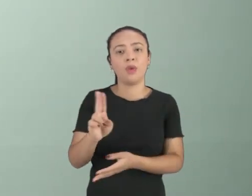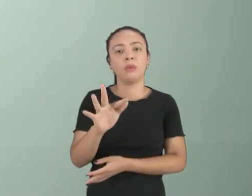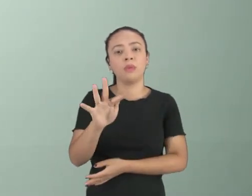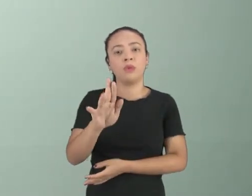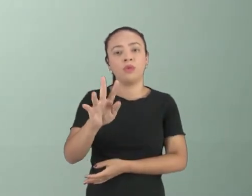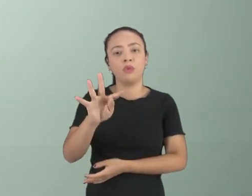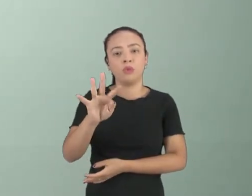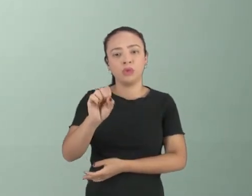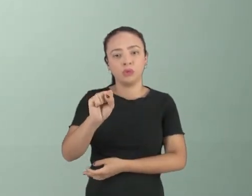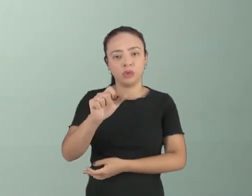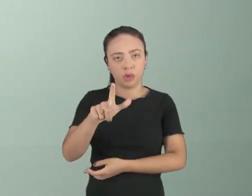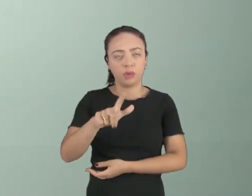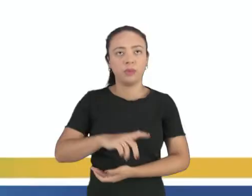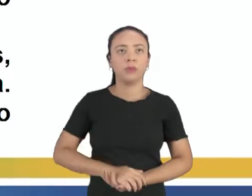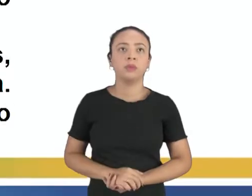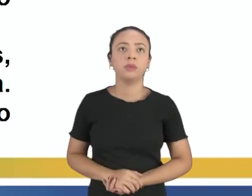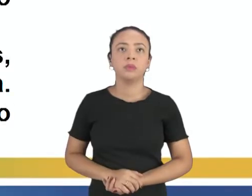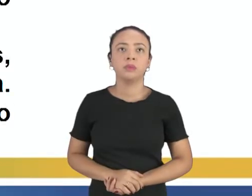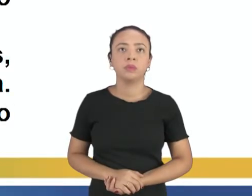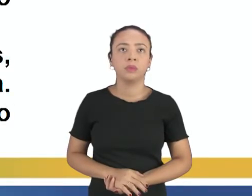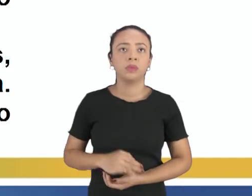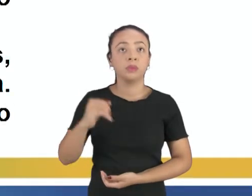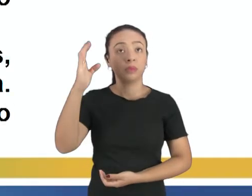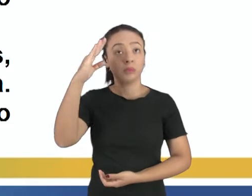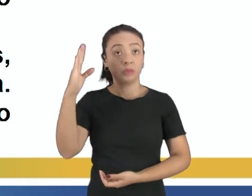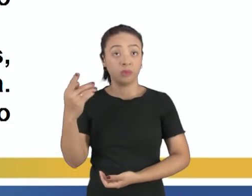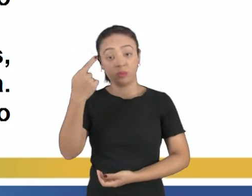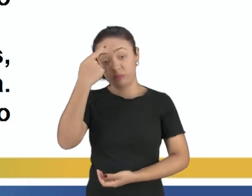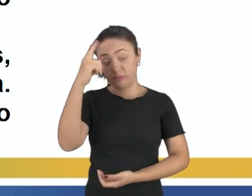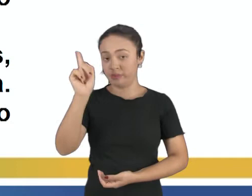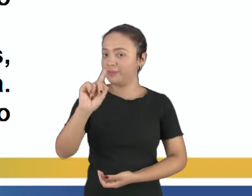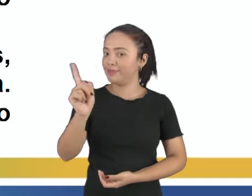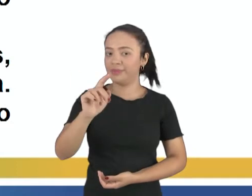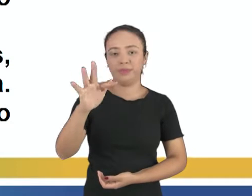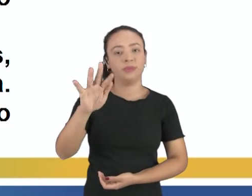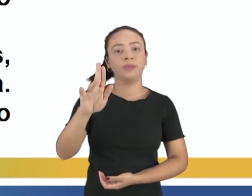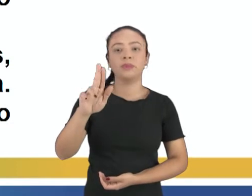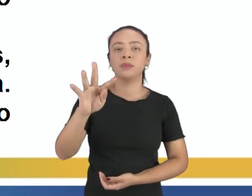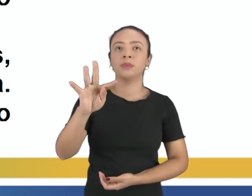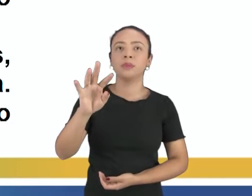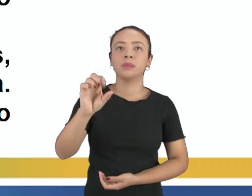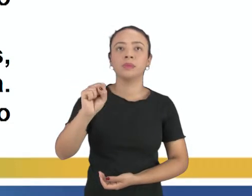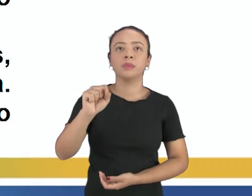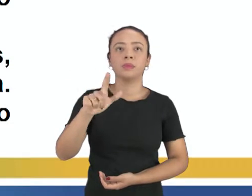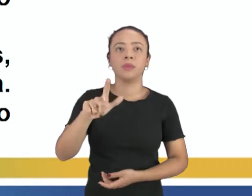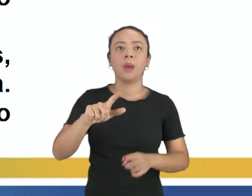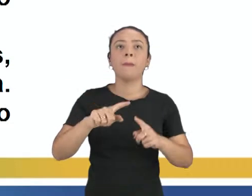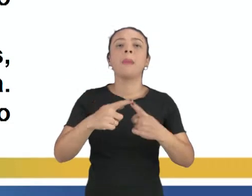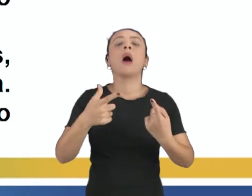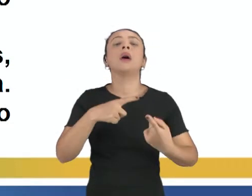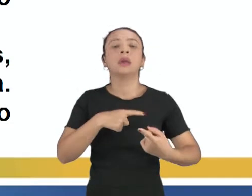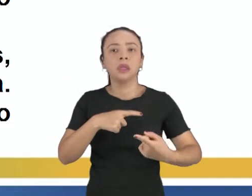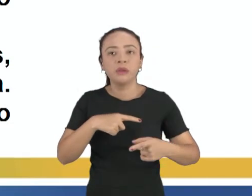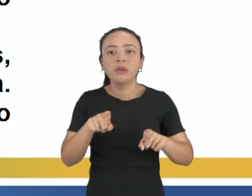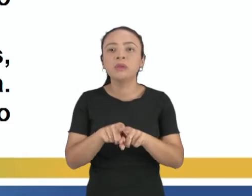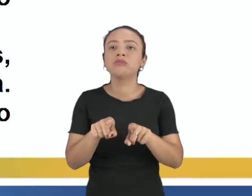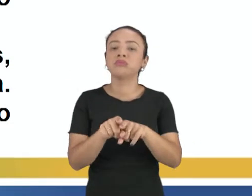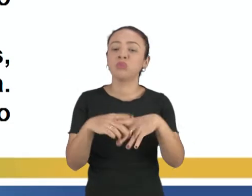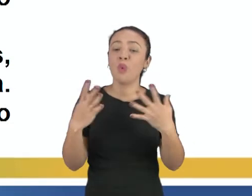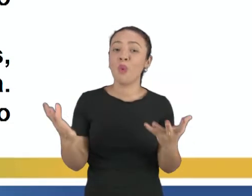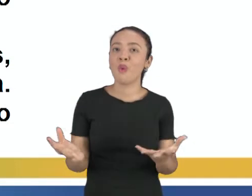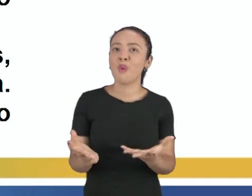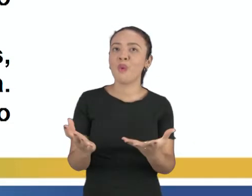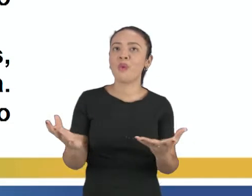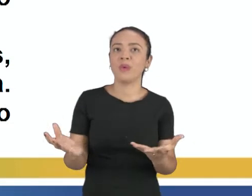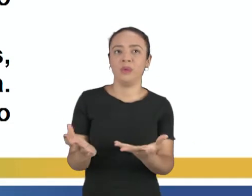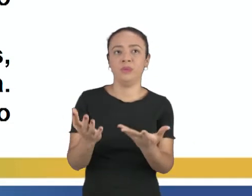o futsal, tá? Continuando, o Brasil não criou o futsal, mas com certeza contribuiu demais com essa